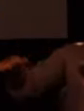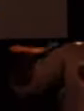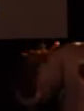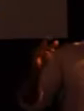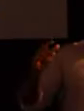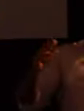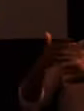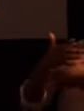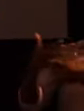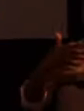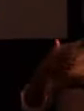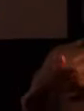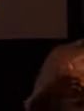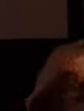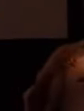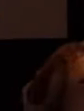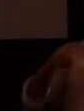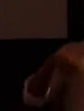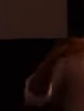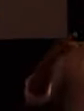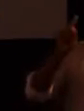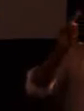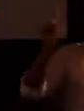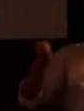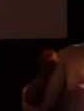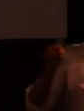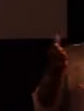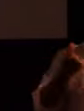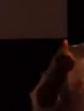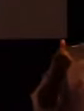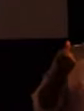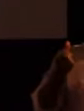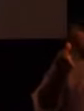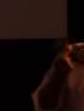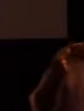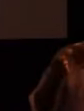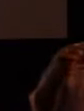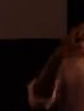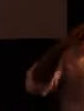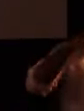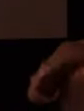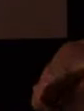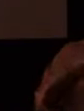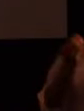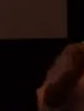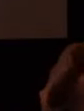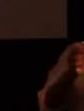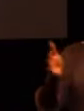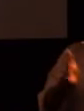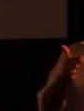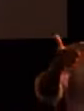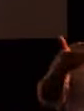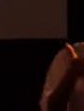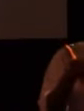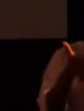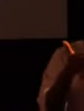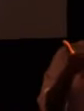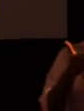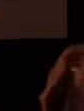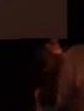Aí nós vamos ter lá no quadro 6, que eu falei para vocês, essa definição de recuos mínimos para cada zona, que vai variar na